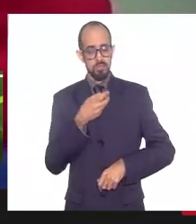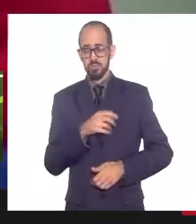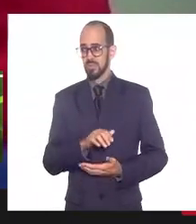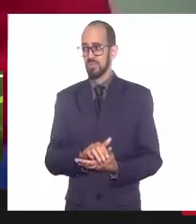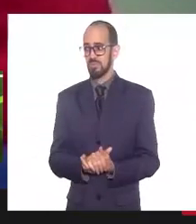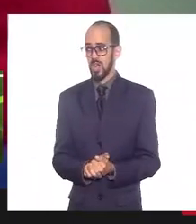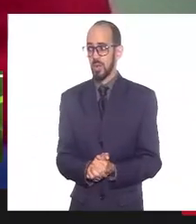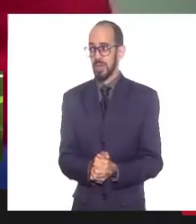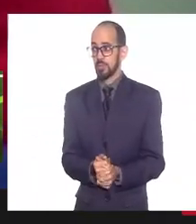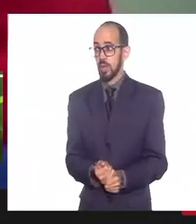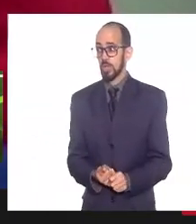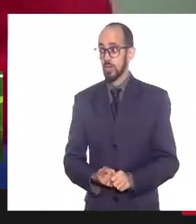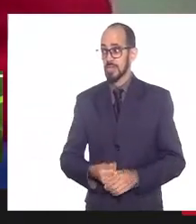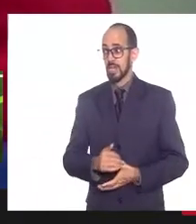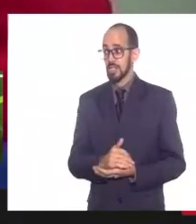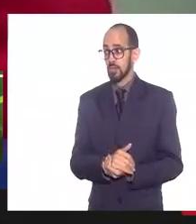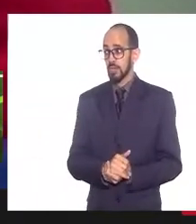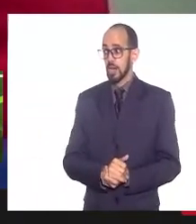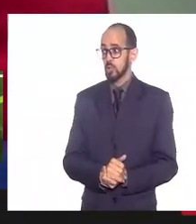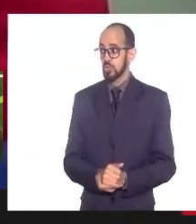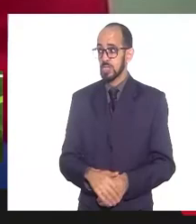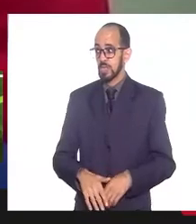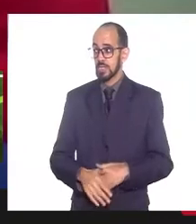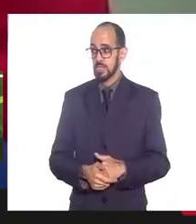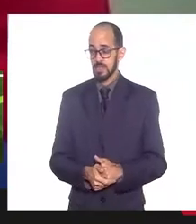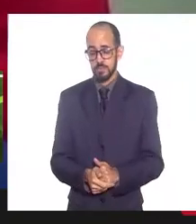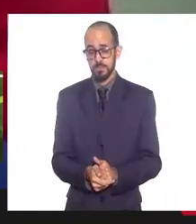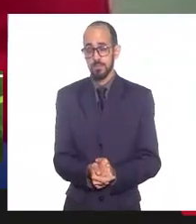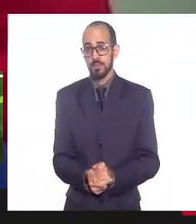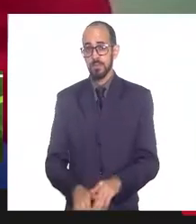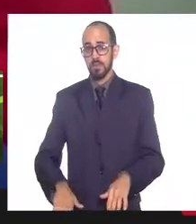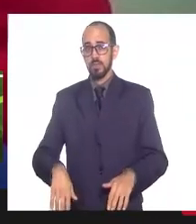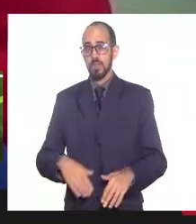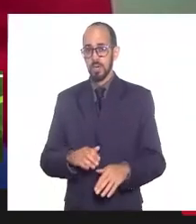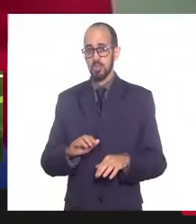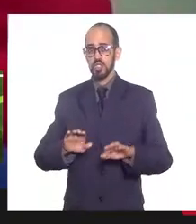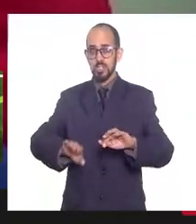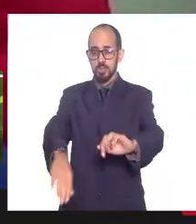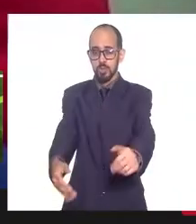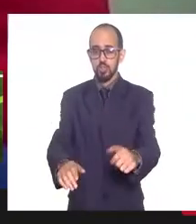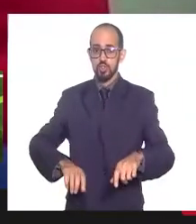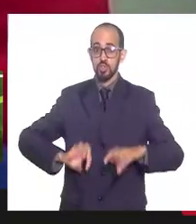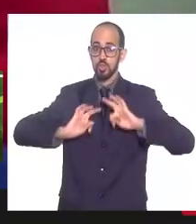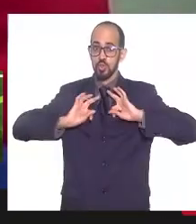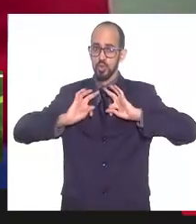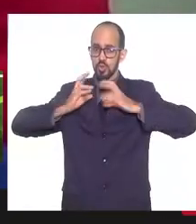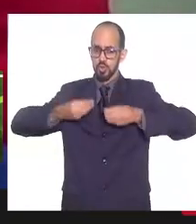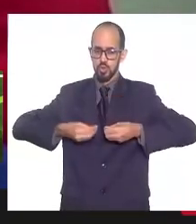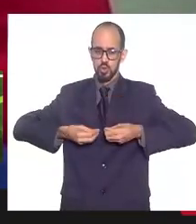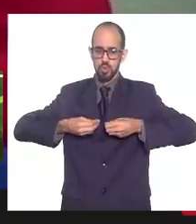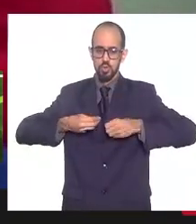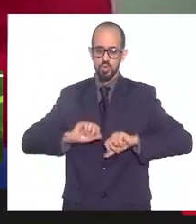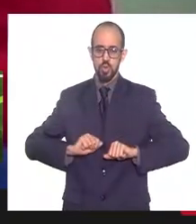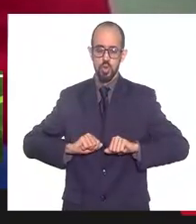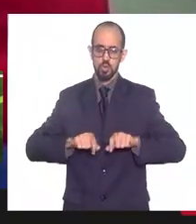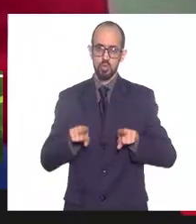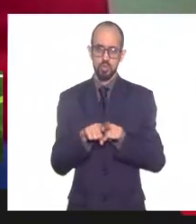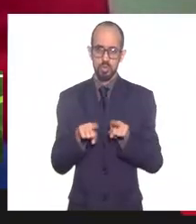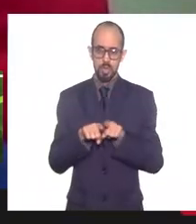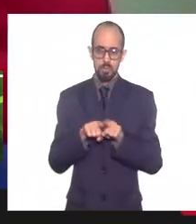assistimos aí o grande debate das prefeituras. E todos os candidatos, deputada Renata, que estava lá